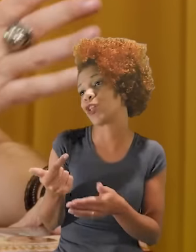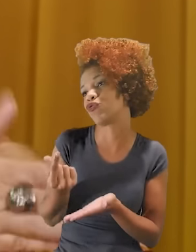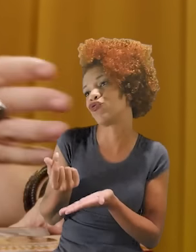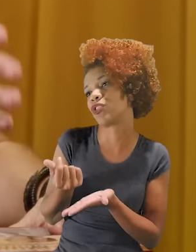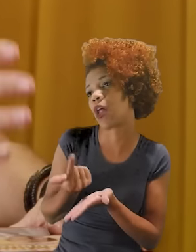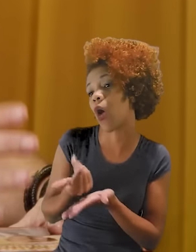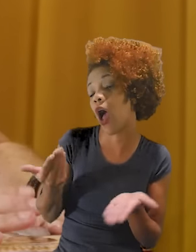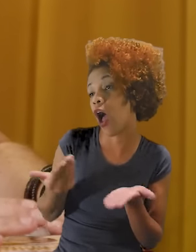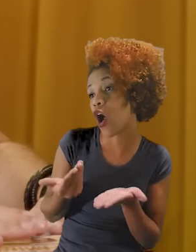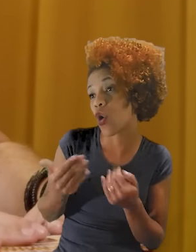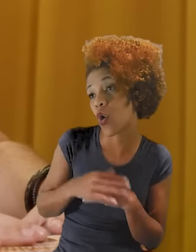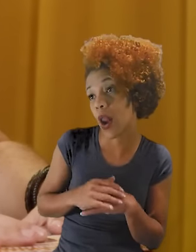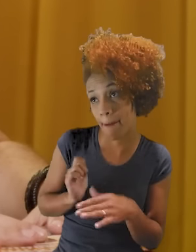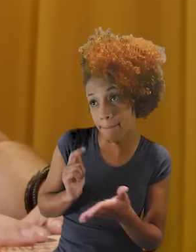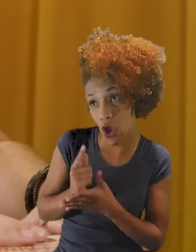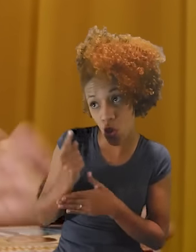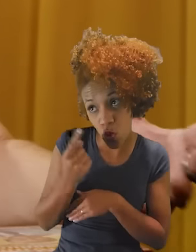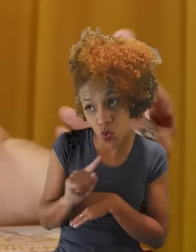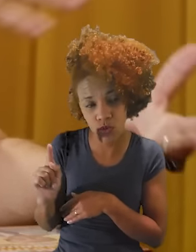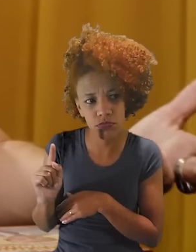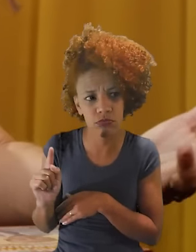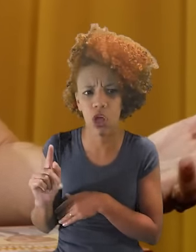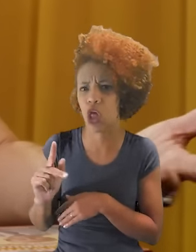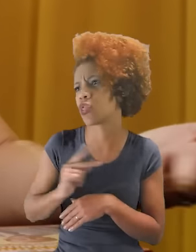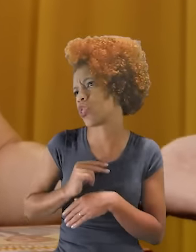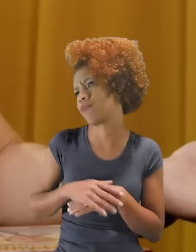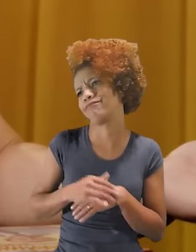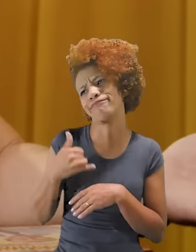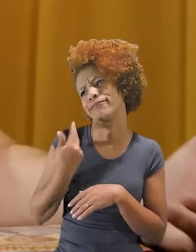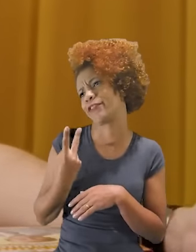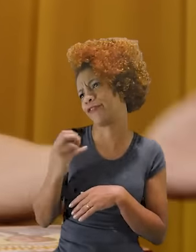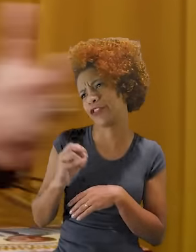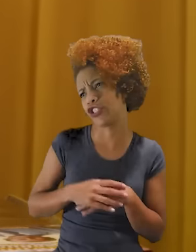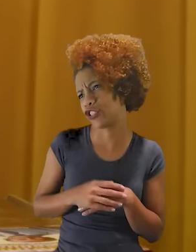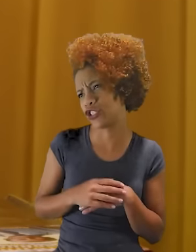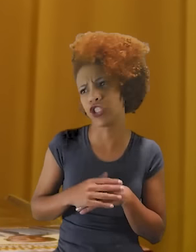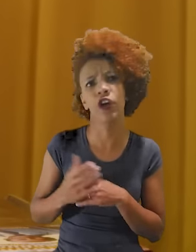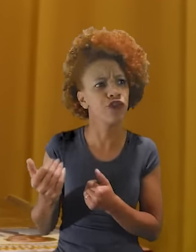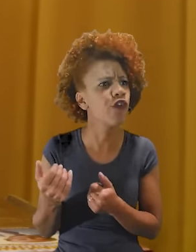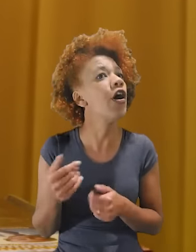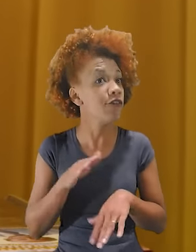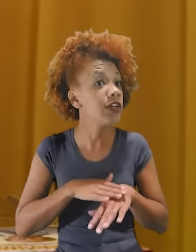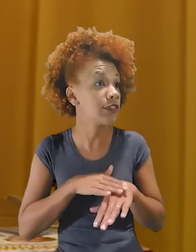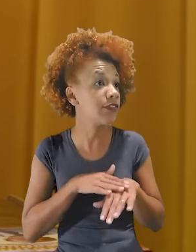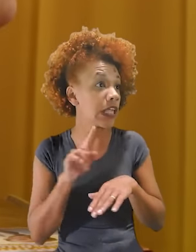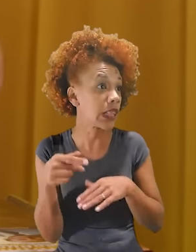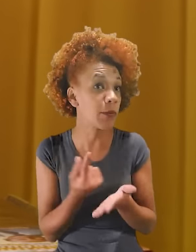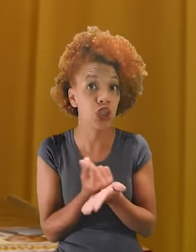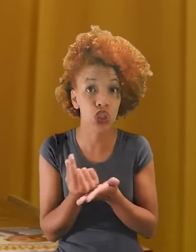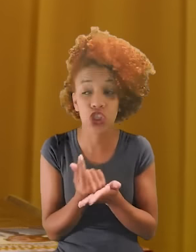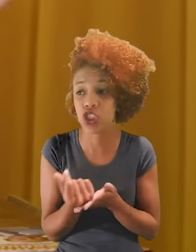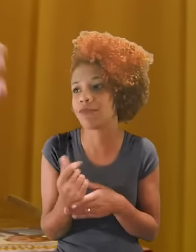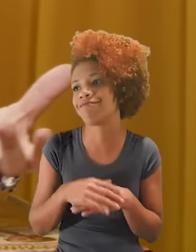Eu vou pagar quando você me entregar o último. Fechou? Puta, ele é tudo molecado, o cara tinha 20 anos, tudo garoto. Vamos fazer, depois nós ganhamos,